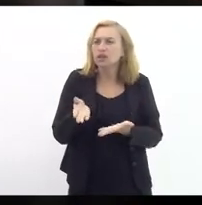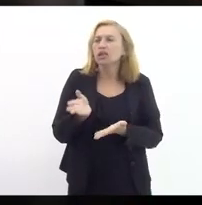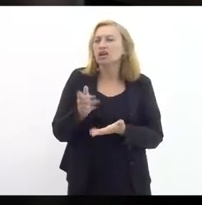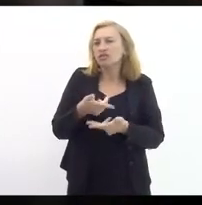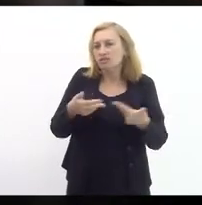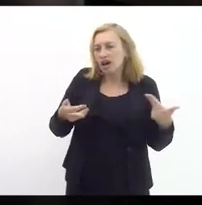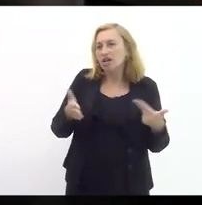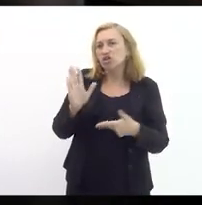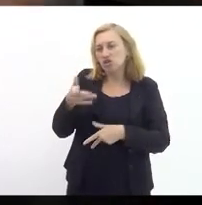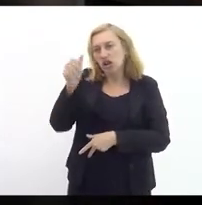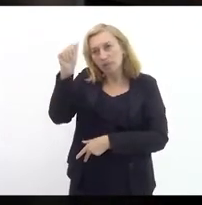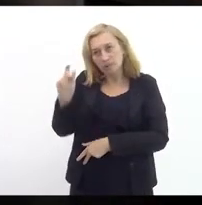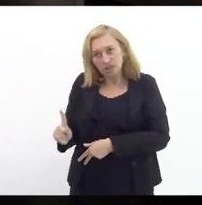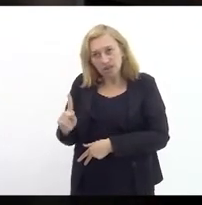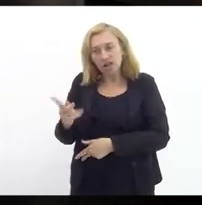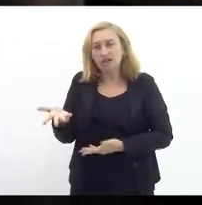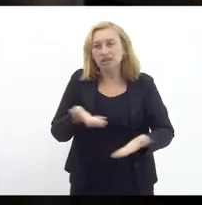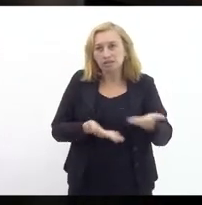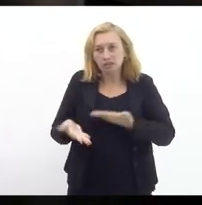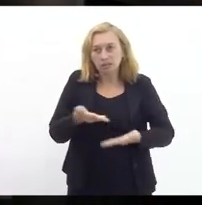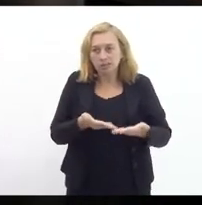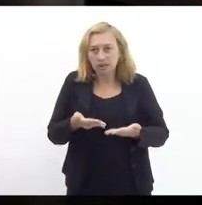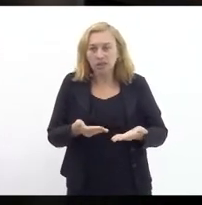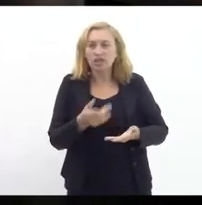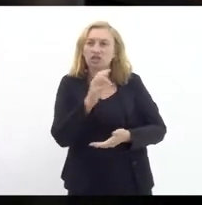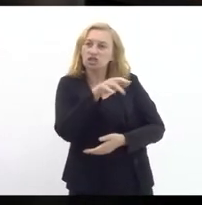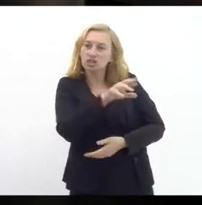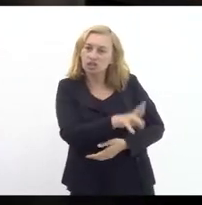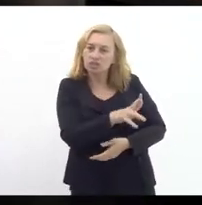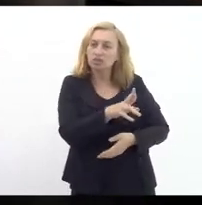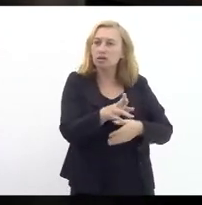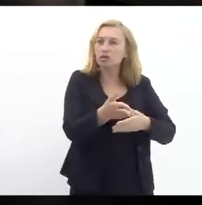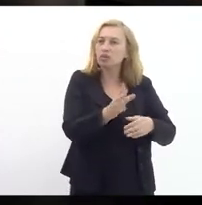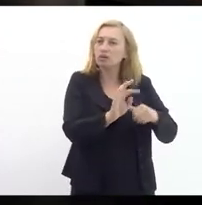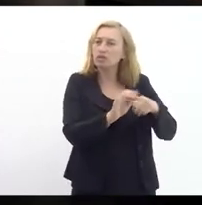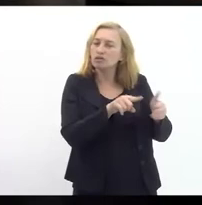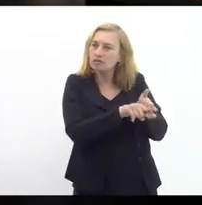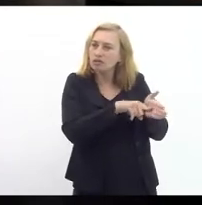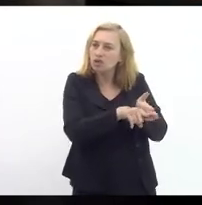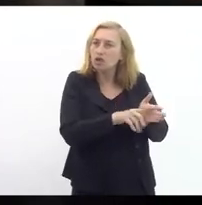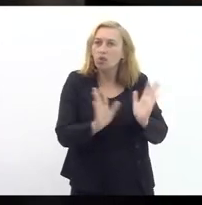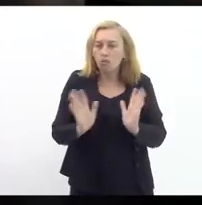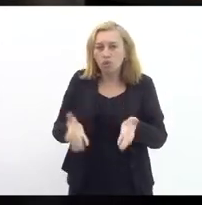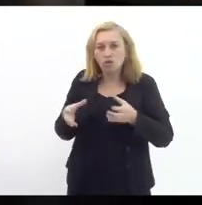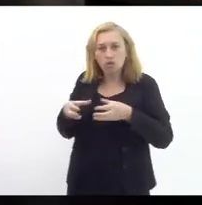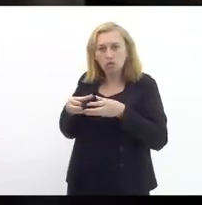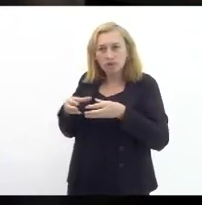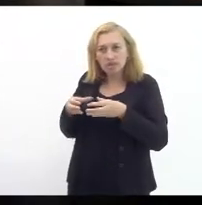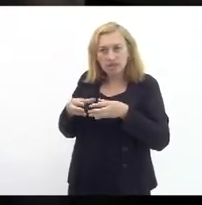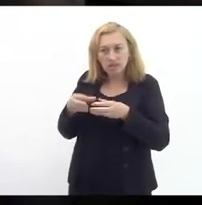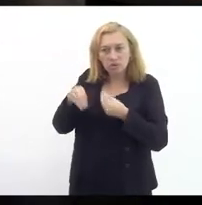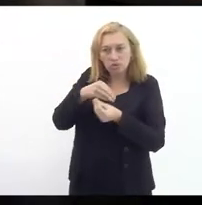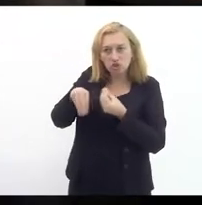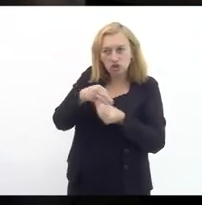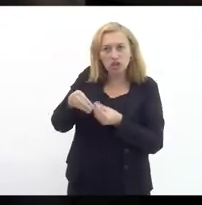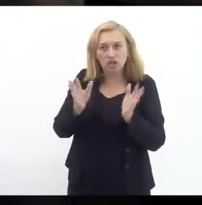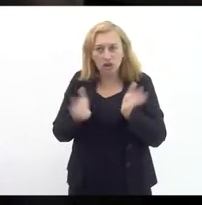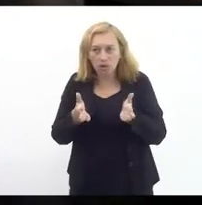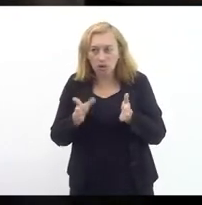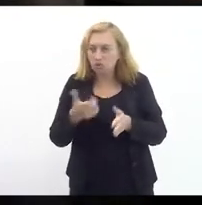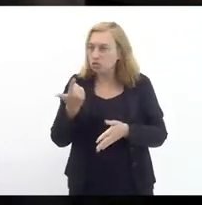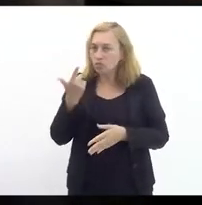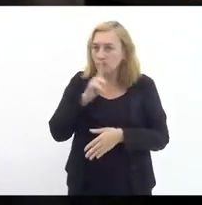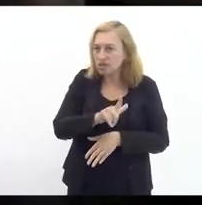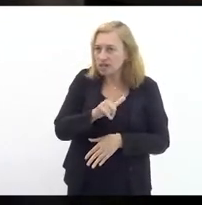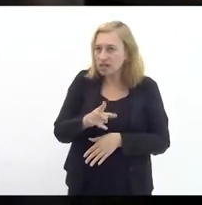aposentada, é uma força de trabalho compartilhada com a Getransp para as fiscalizações, hoje a comissão atual, que não consegue nem executar o trabalho, tem uma